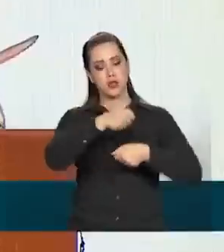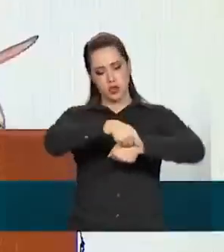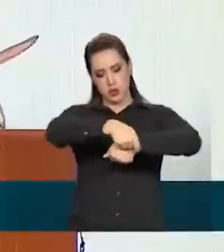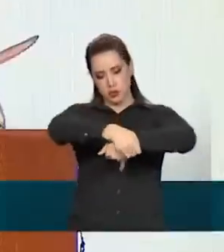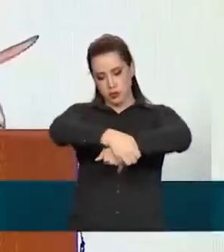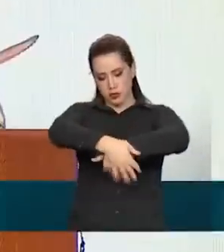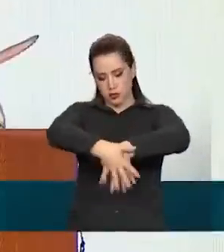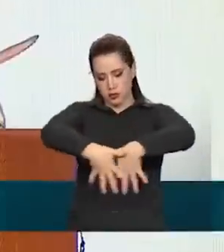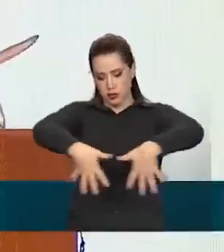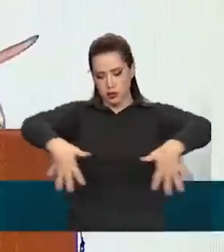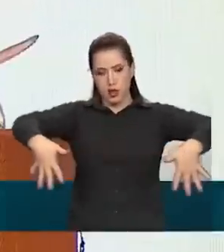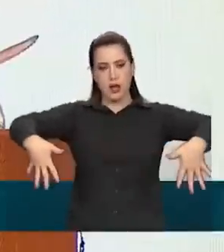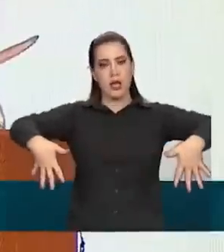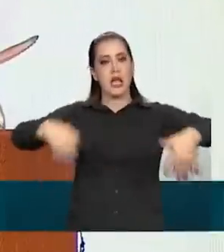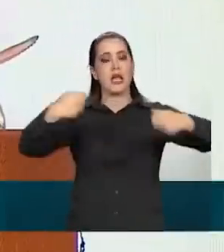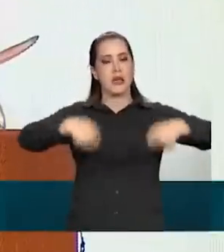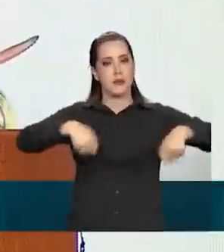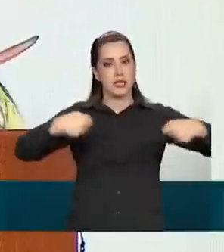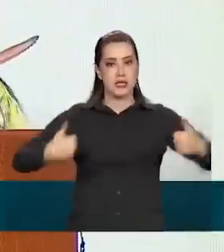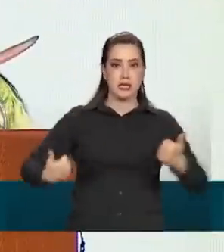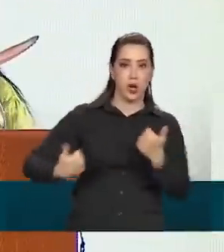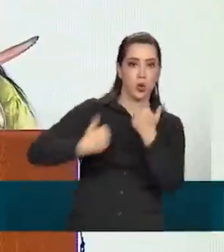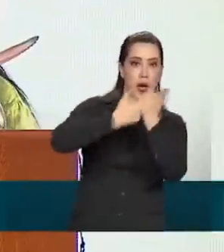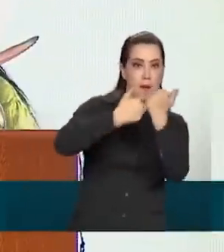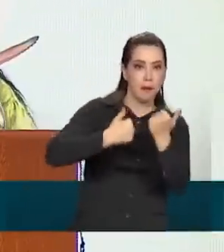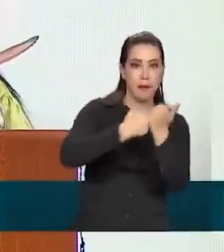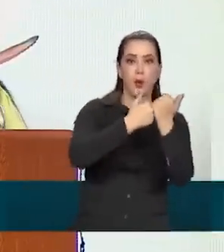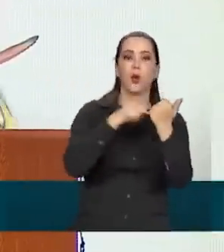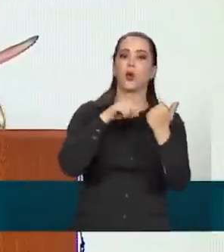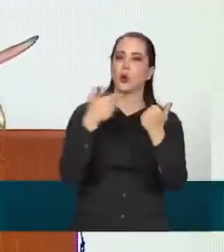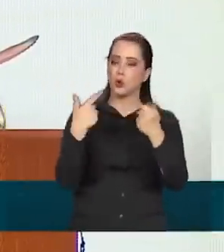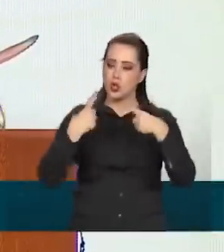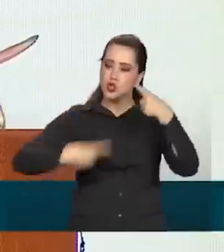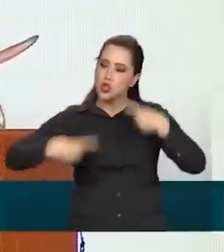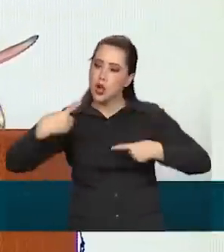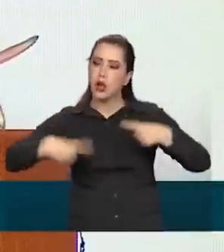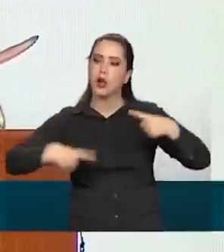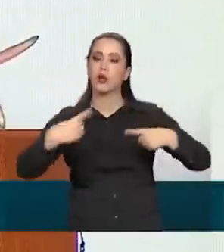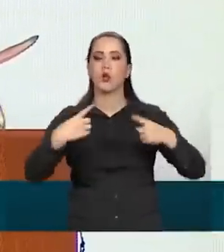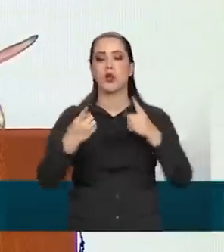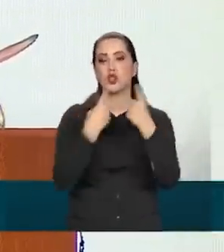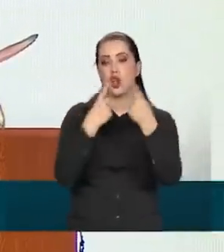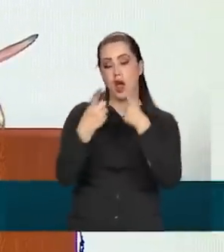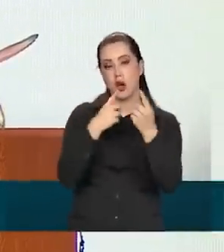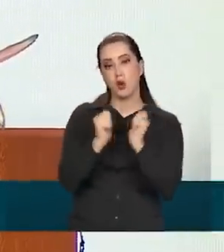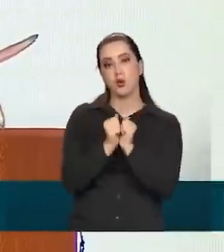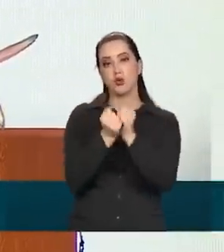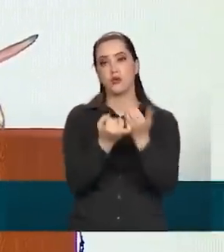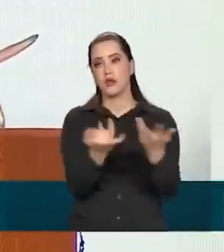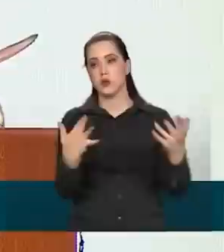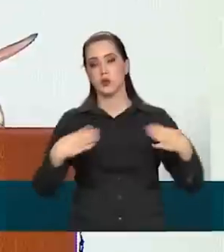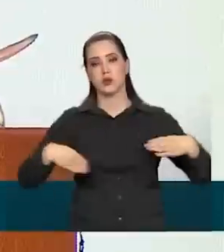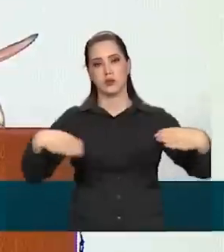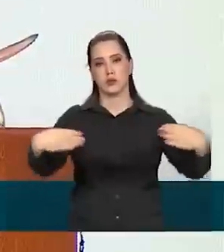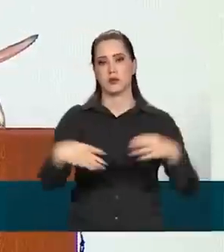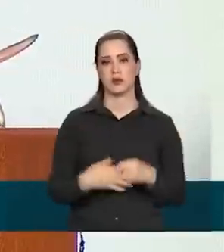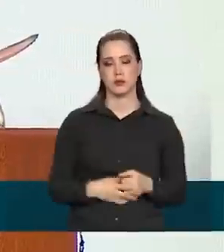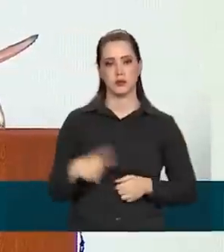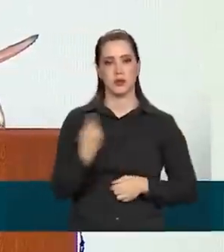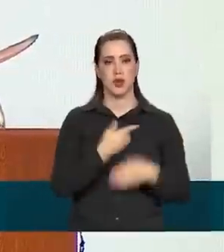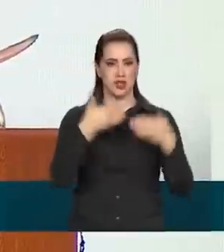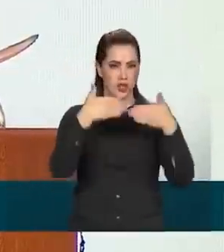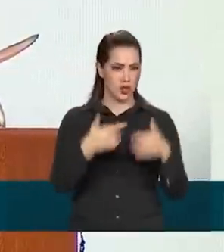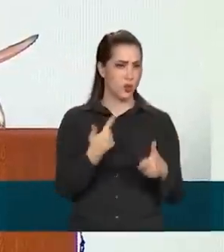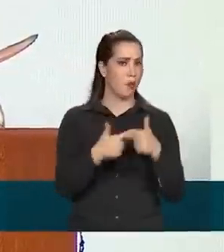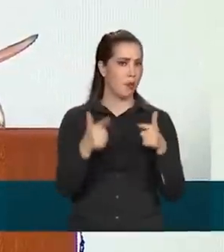necessitam do apoio e do diálogo nas diversas áreas. Estamos diante de uma crise humanitária,